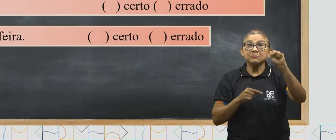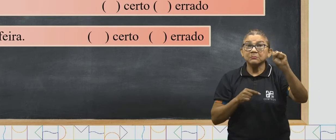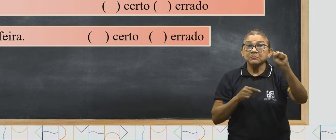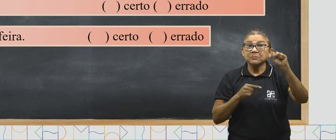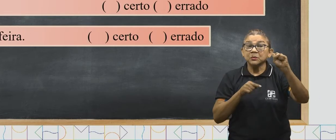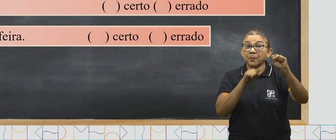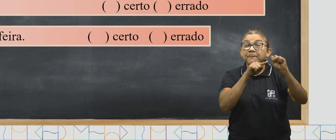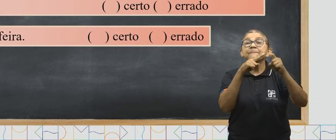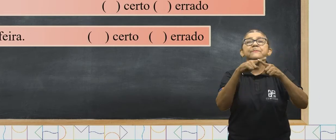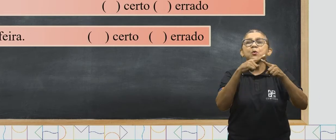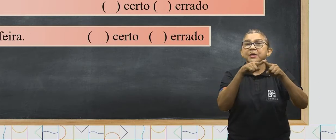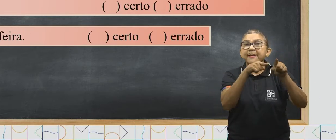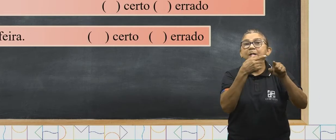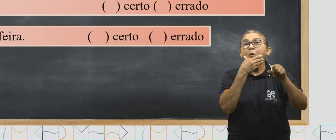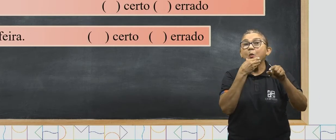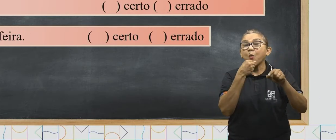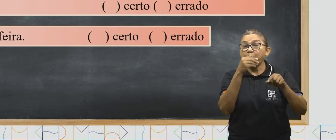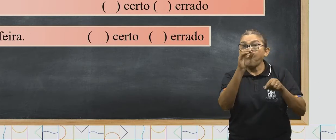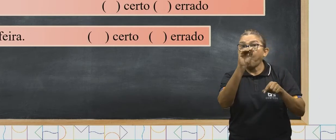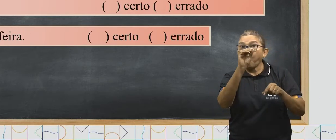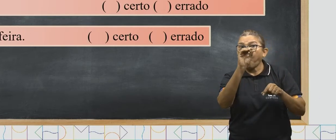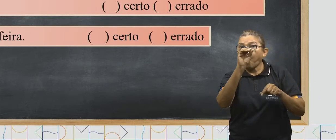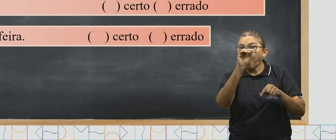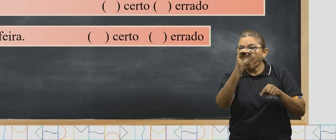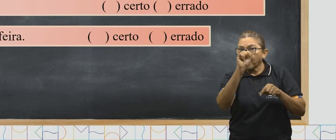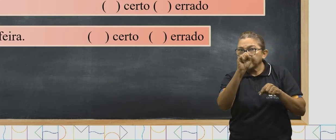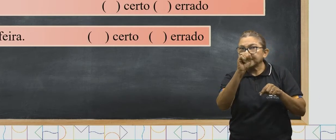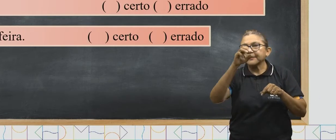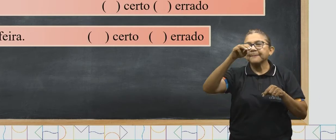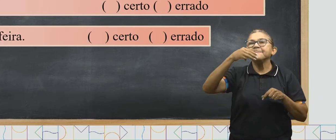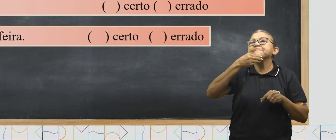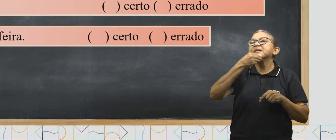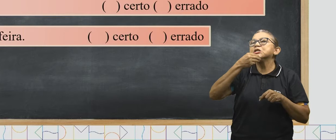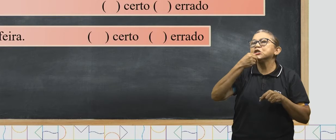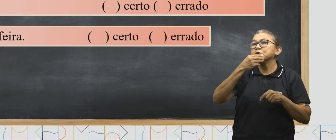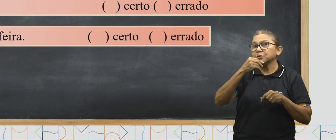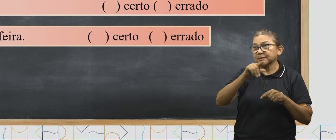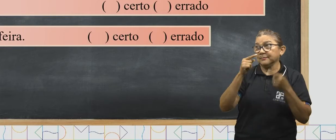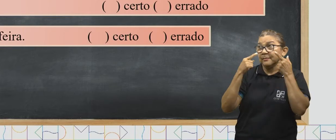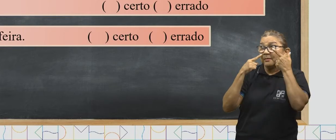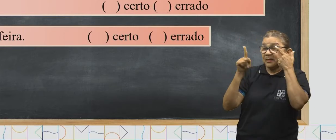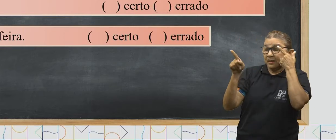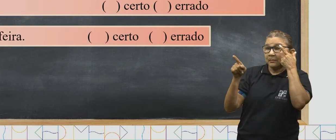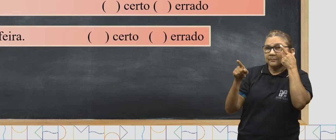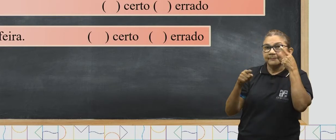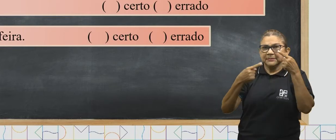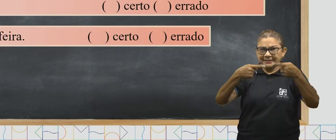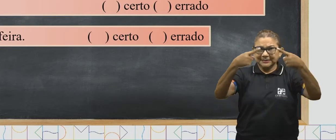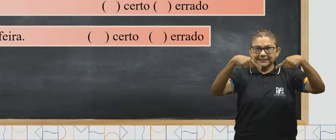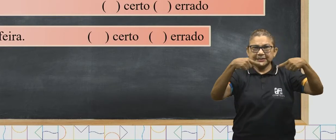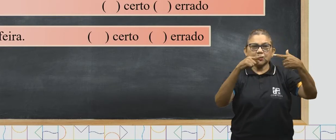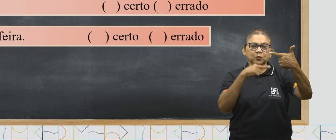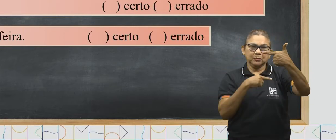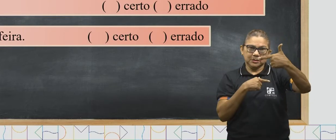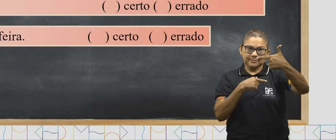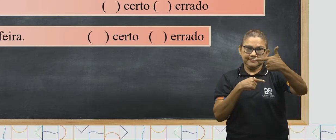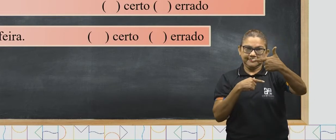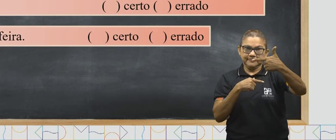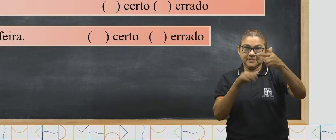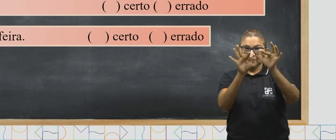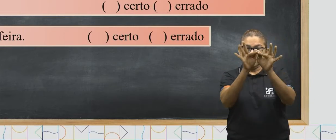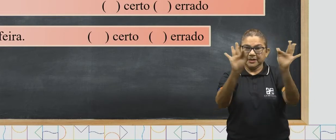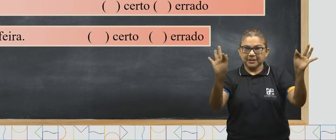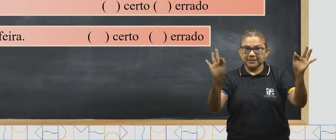os meninos. Portanto, frase errada. Segunda frase. Os alunos do 5º